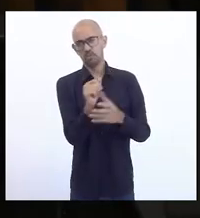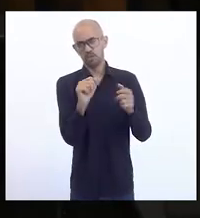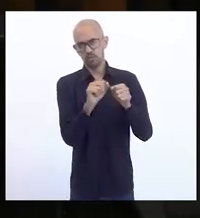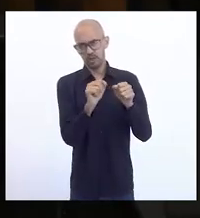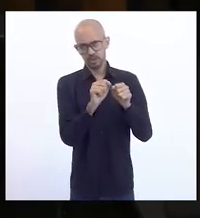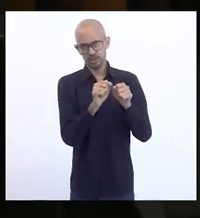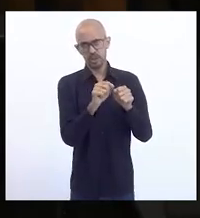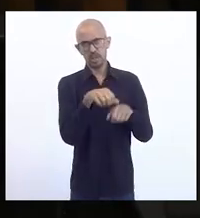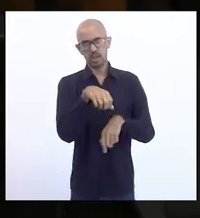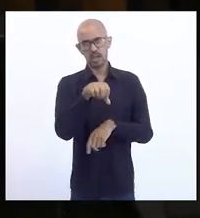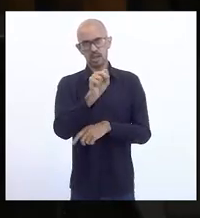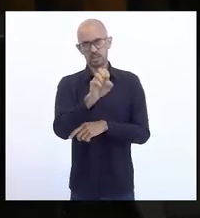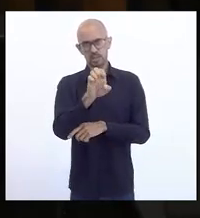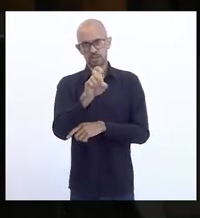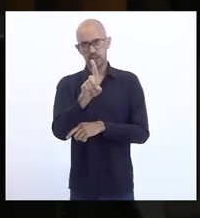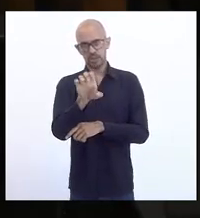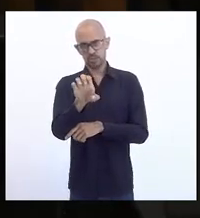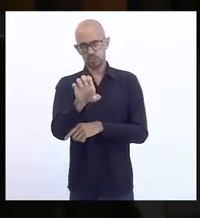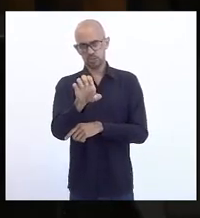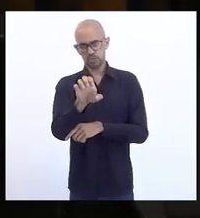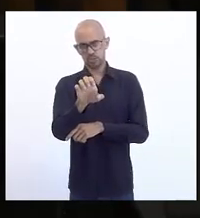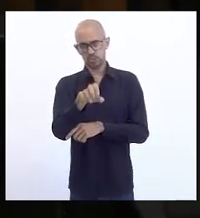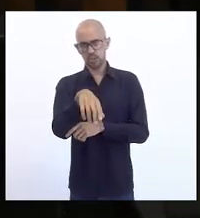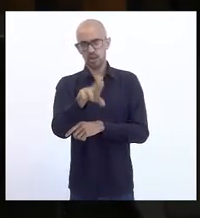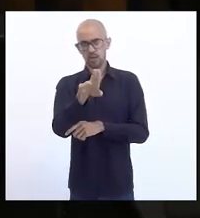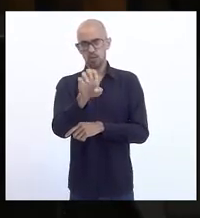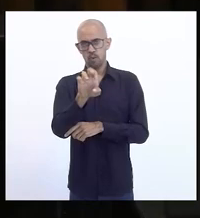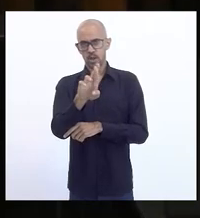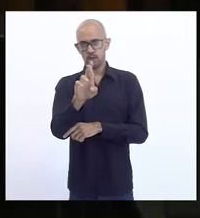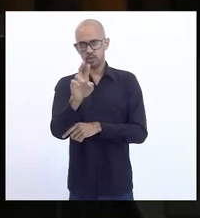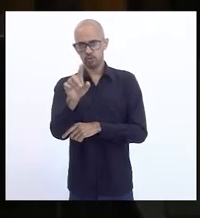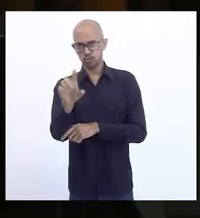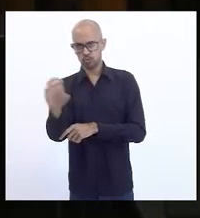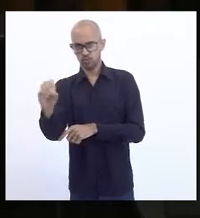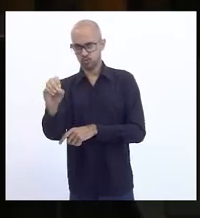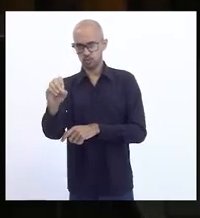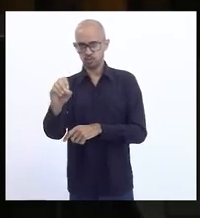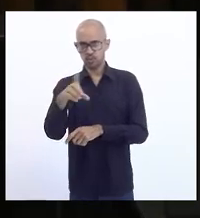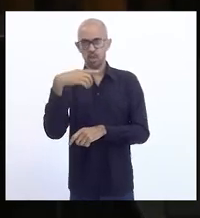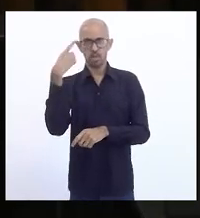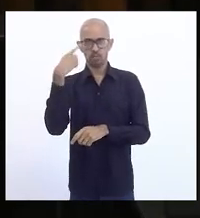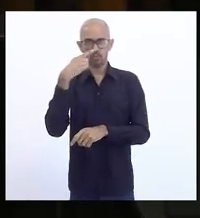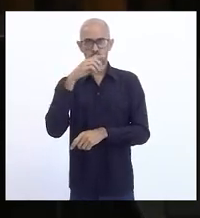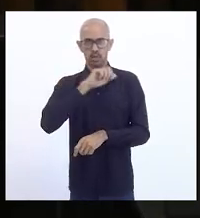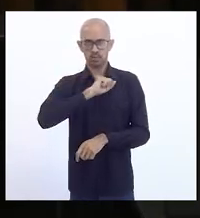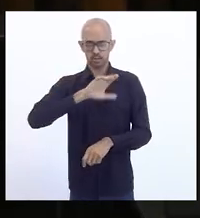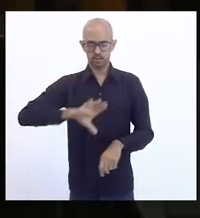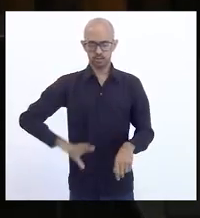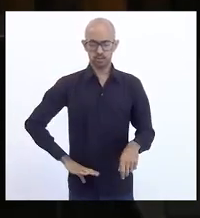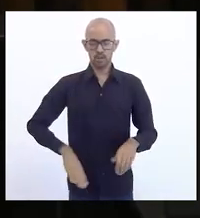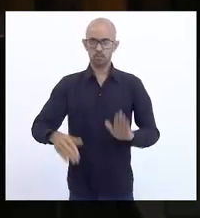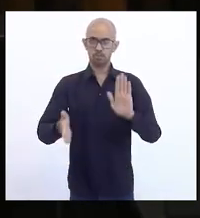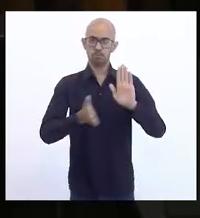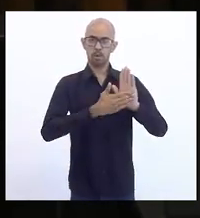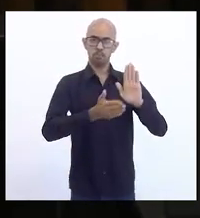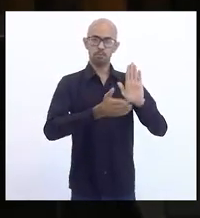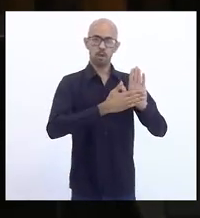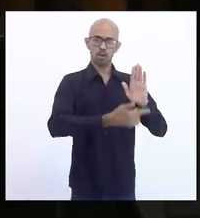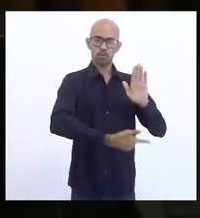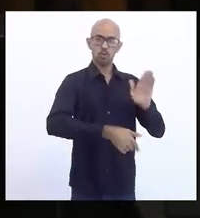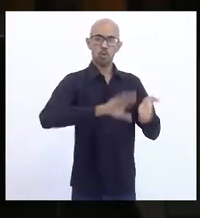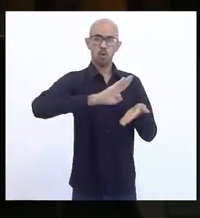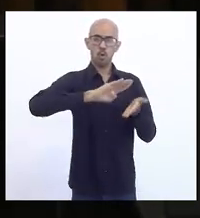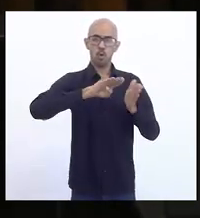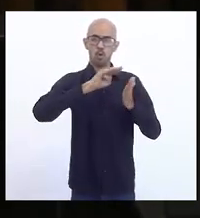sede da UESO. Deputado André Siciliano propôs, inclusive, no orçamento de 22,